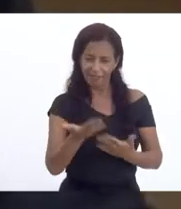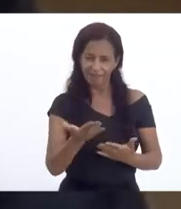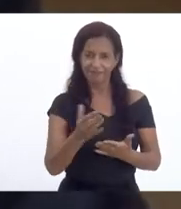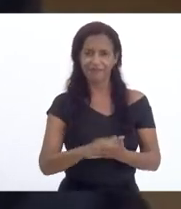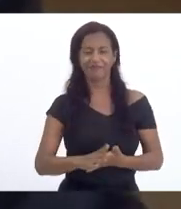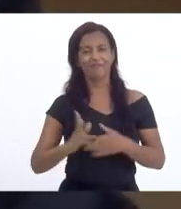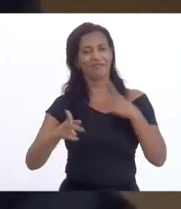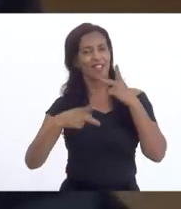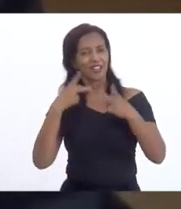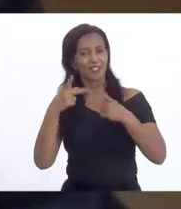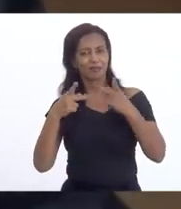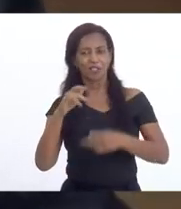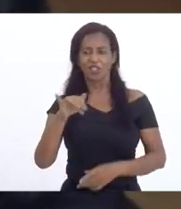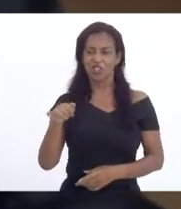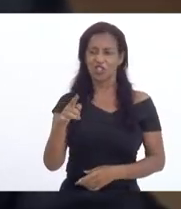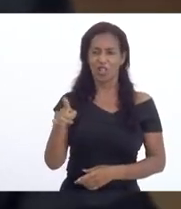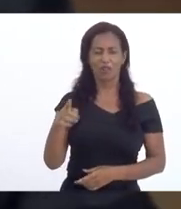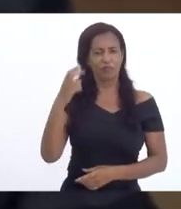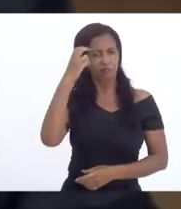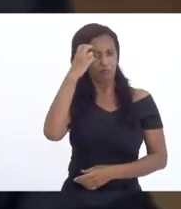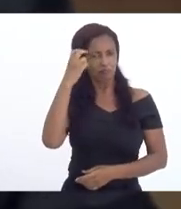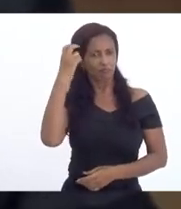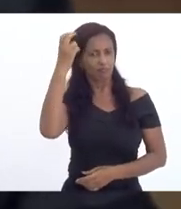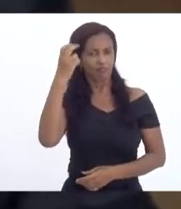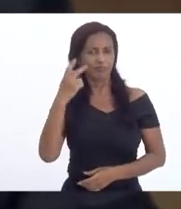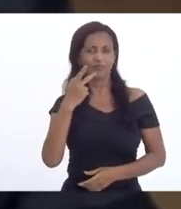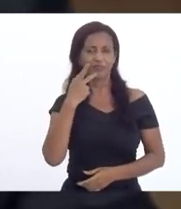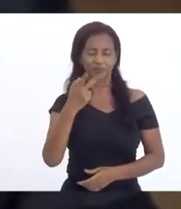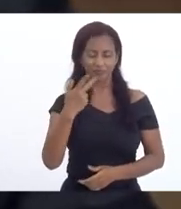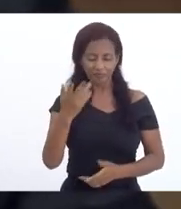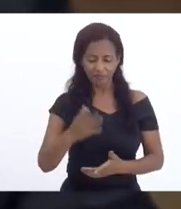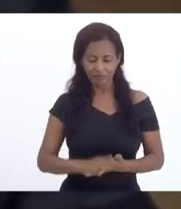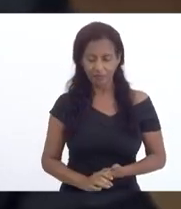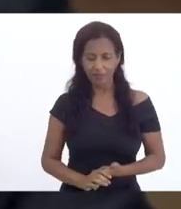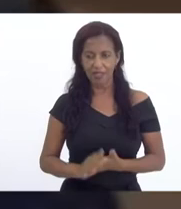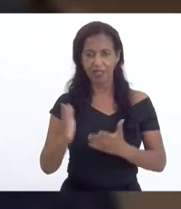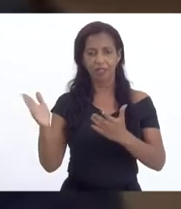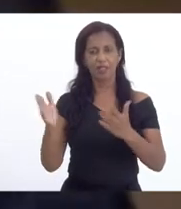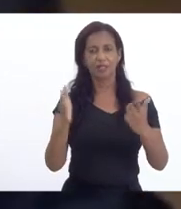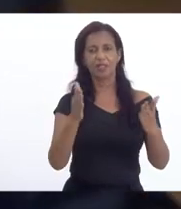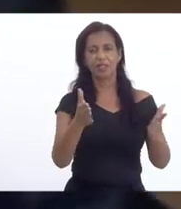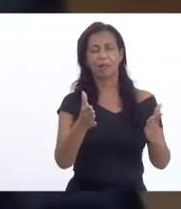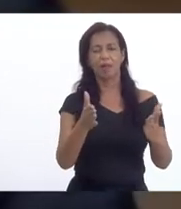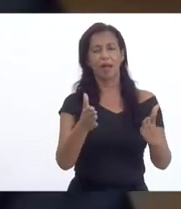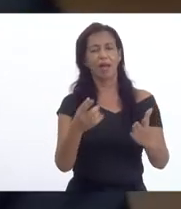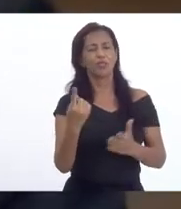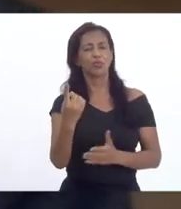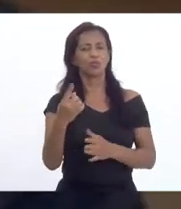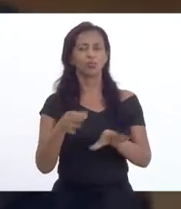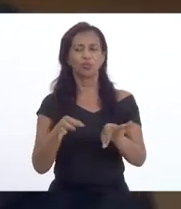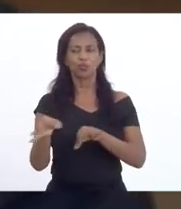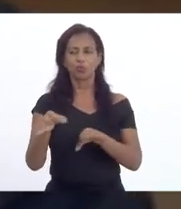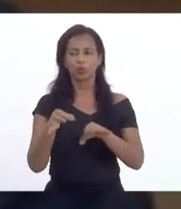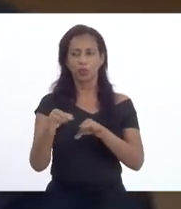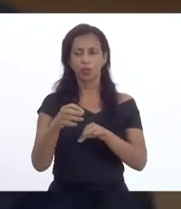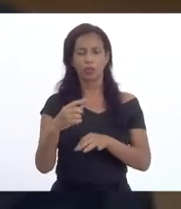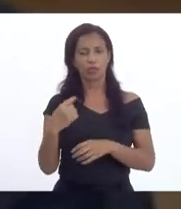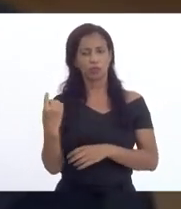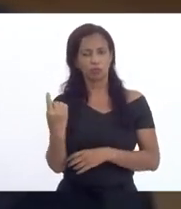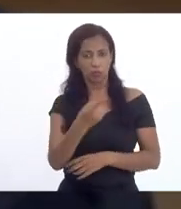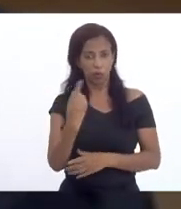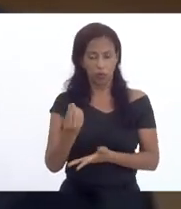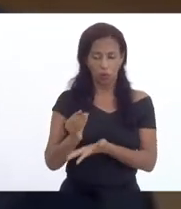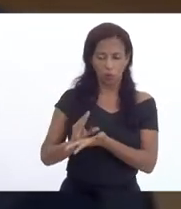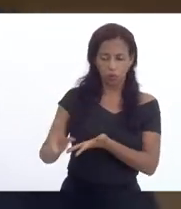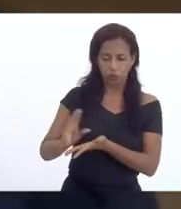as palavras do Jefferson, sábias, e eu tenho falado, Jefferson, que parte desse... Um dos projetos que poderíamos investir,